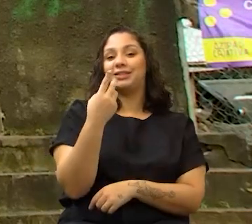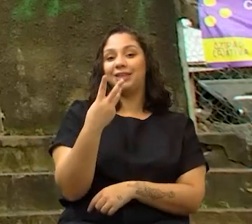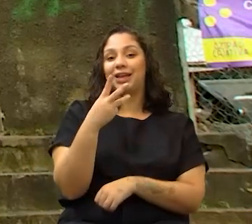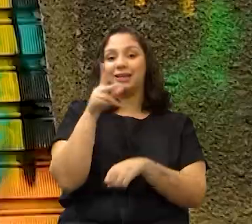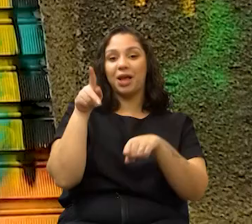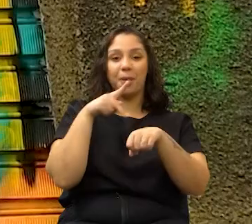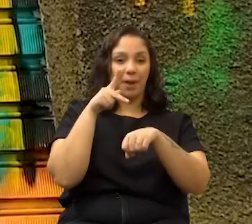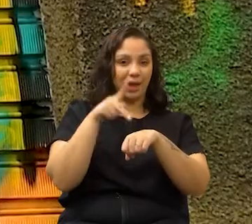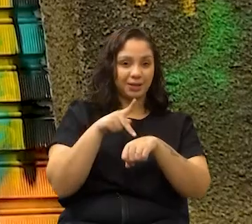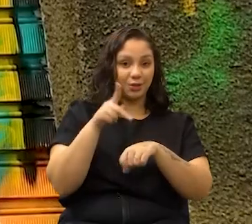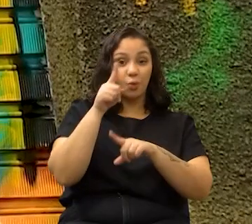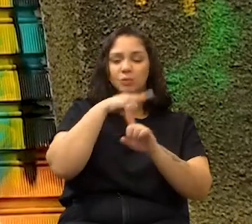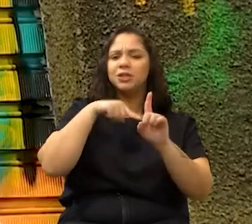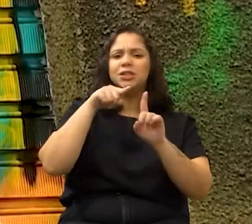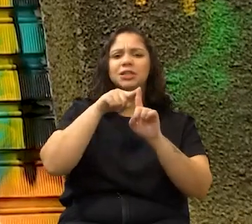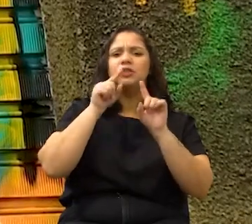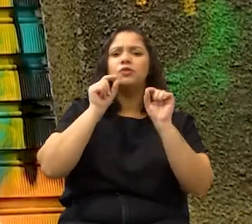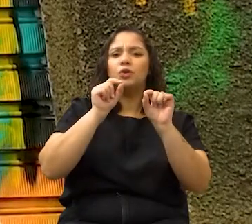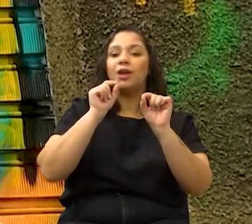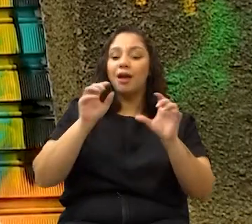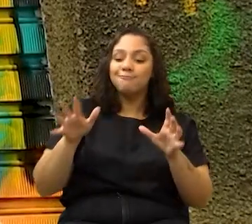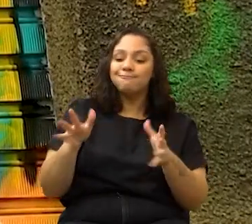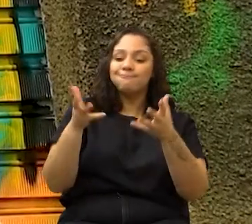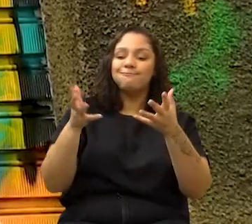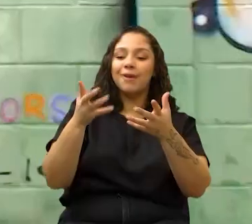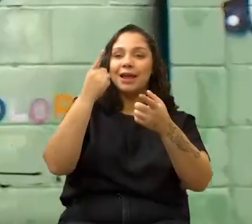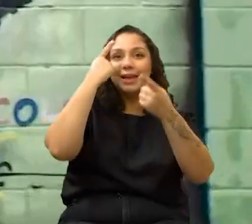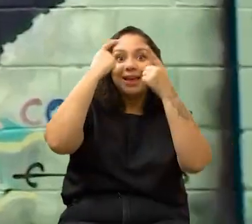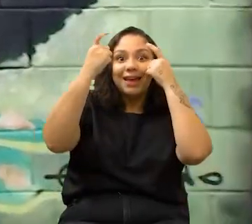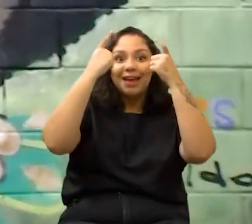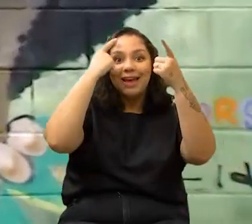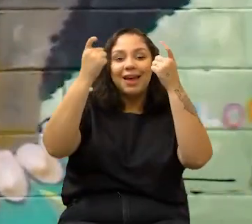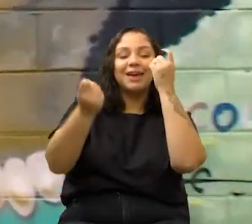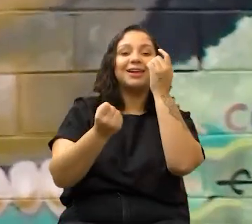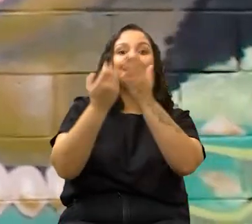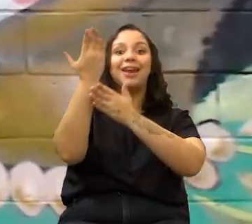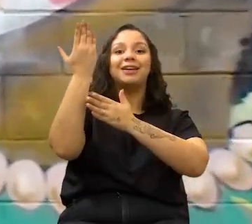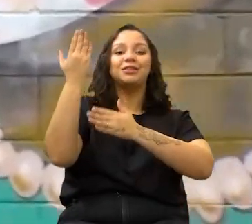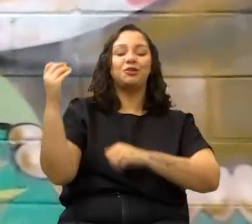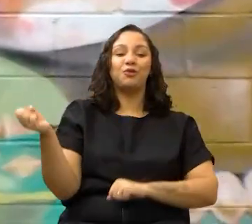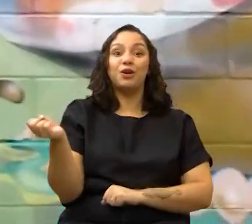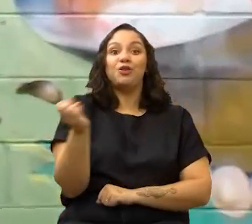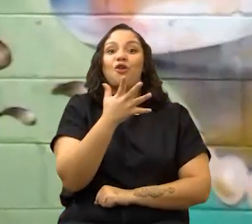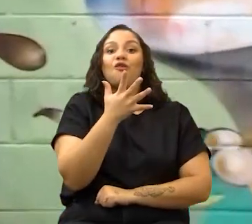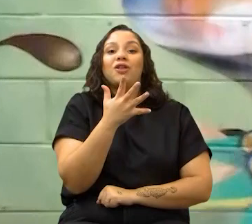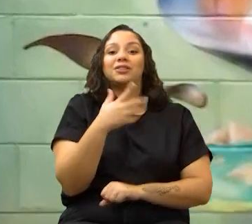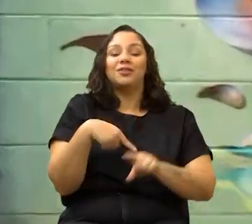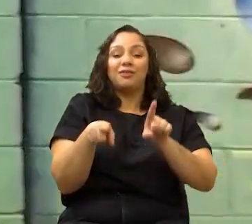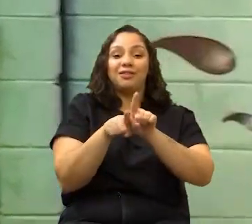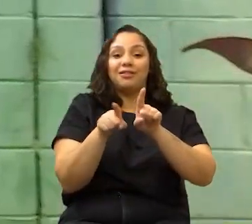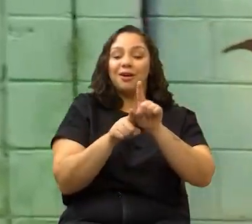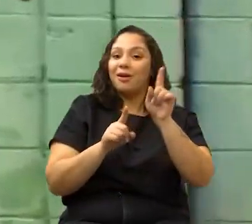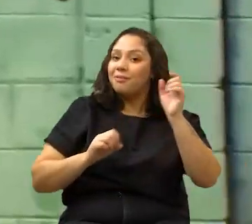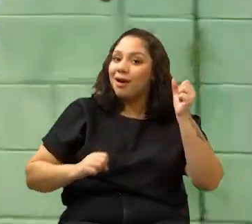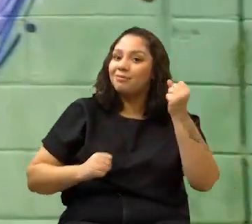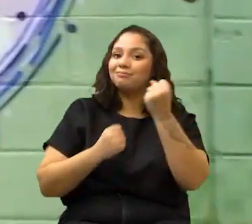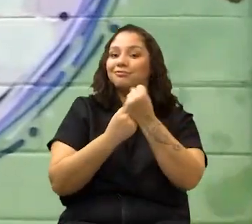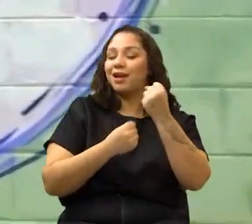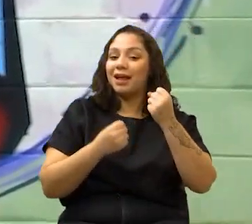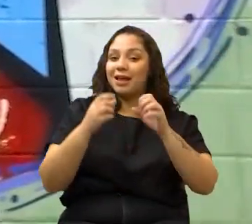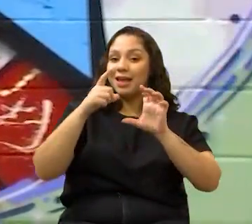países. O objetivo é incentivar o pensamento criativo, a inovação e reforçar a importância